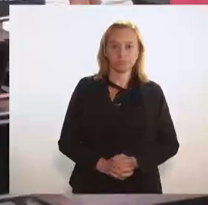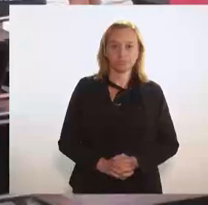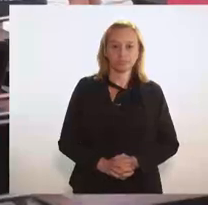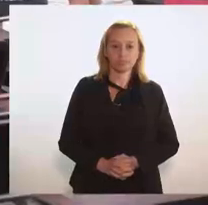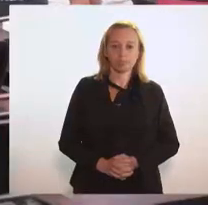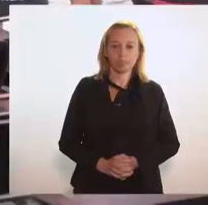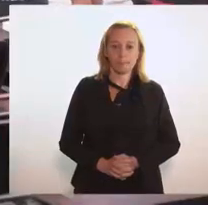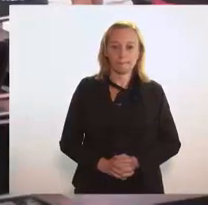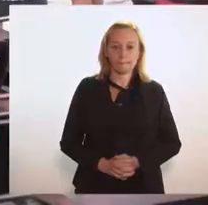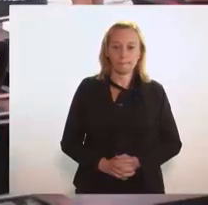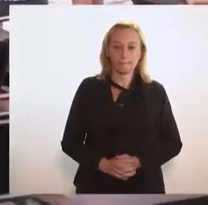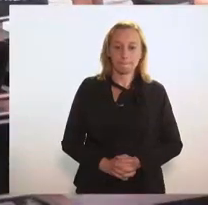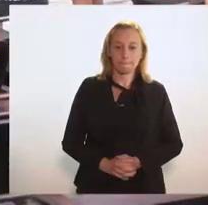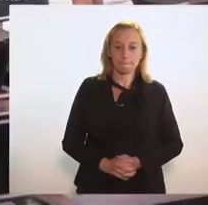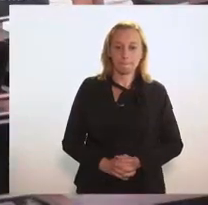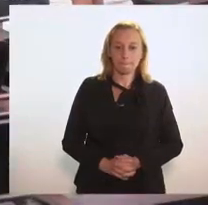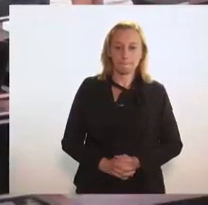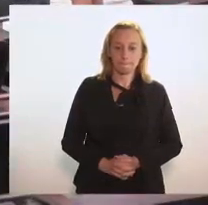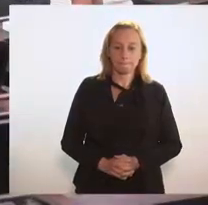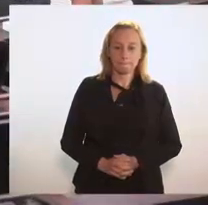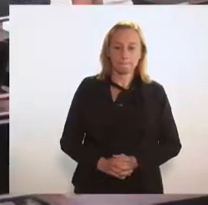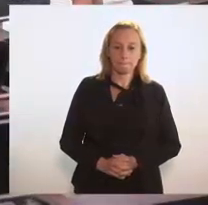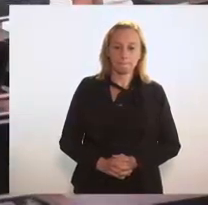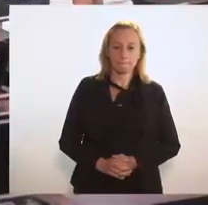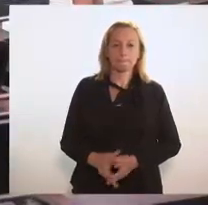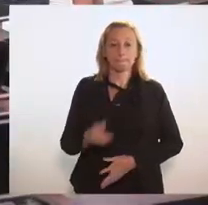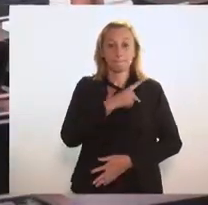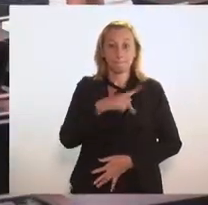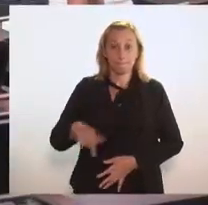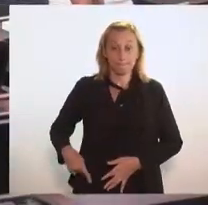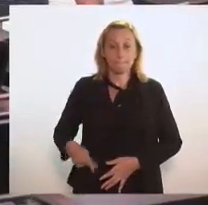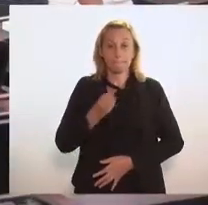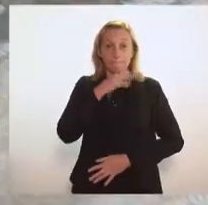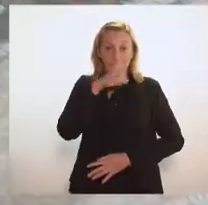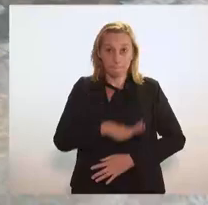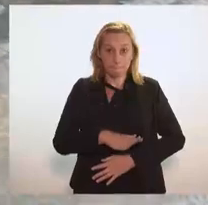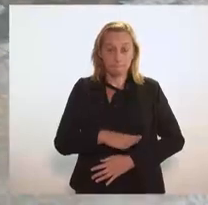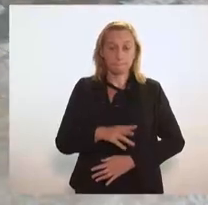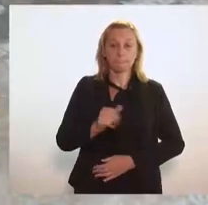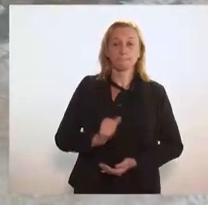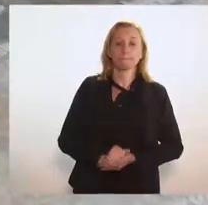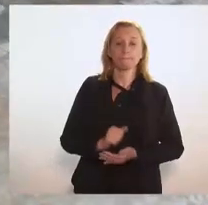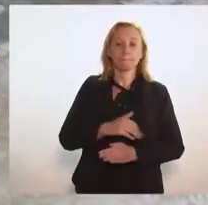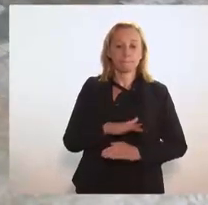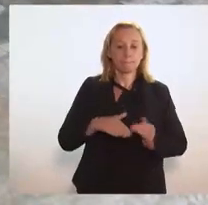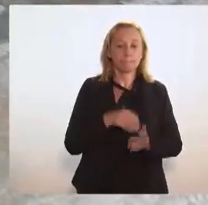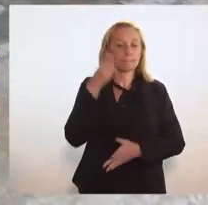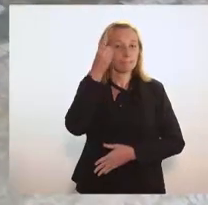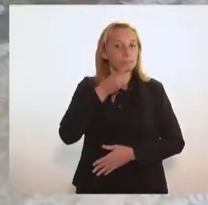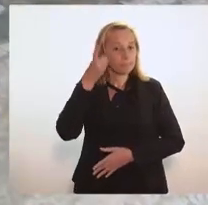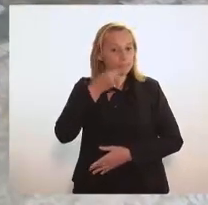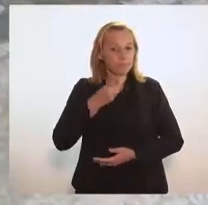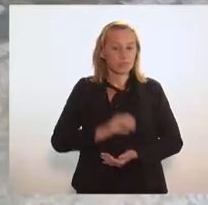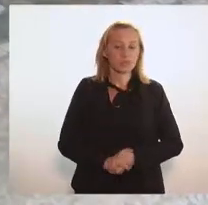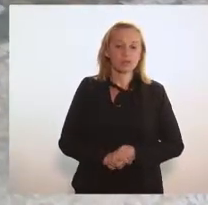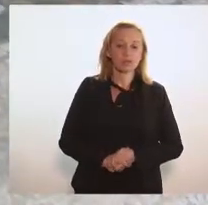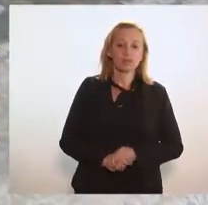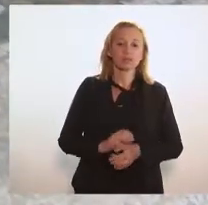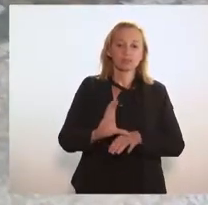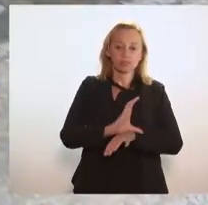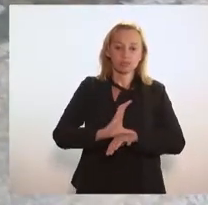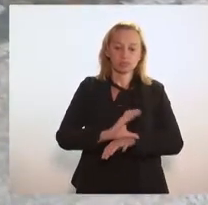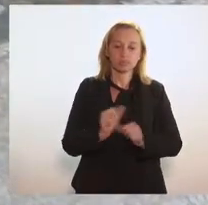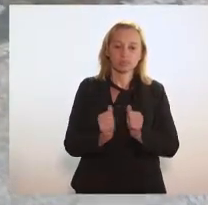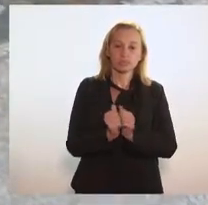E aí o presidente primeiro Boa tarde a vossa excelência Boa tarde senhoras e senhores deputados o parecer pela constitucionalidade